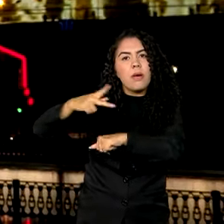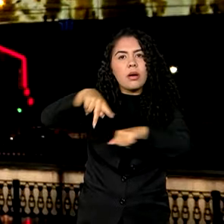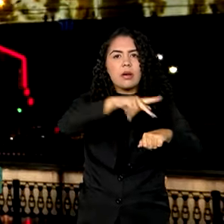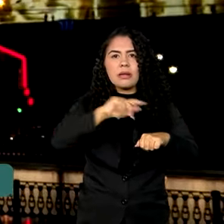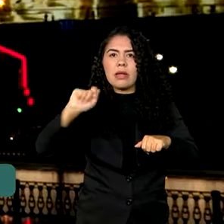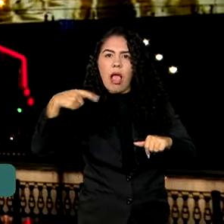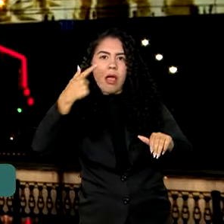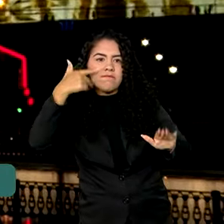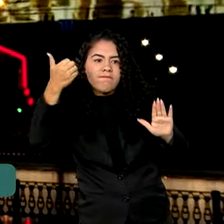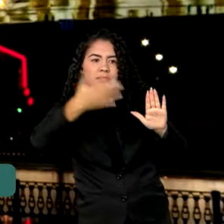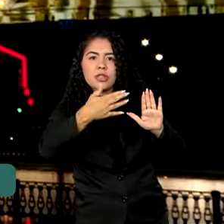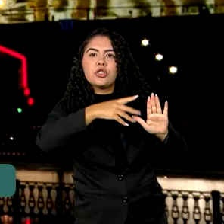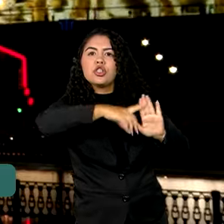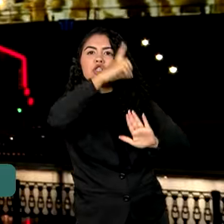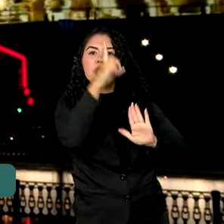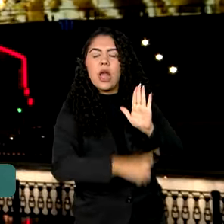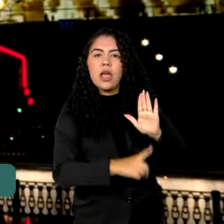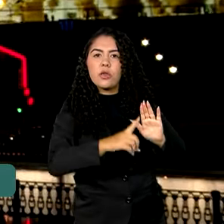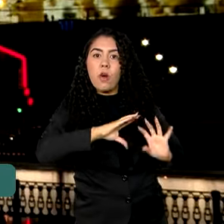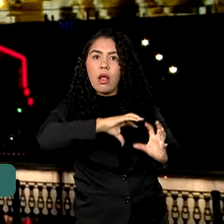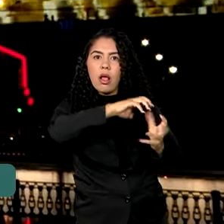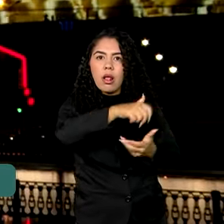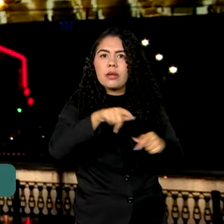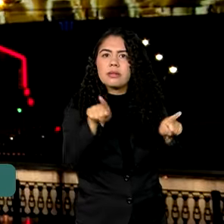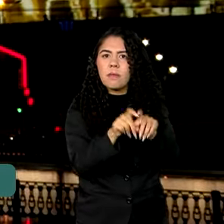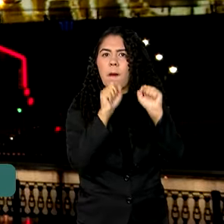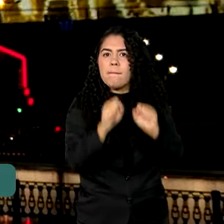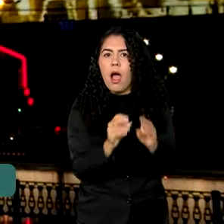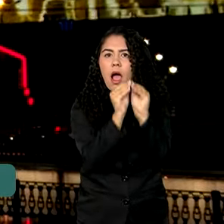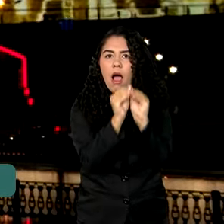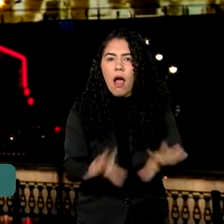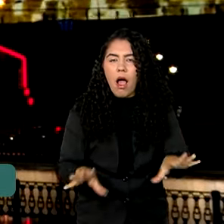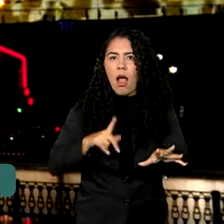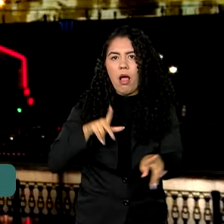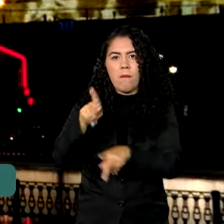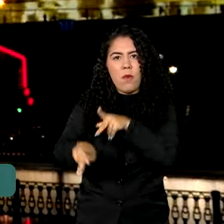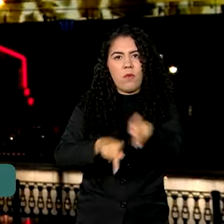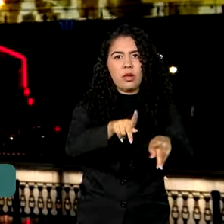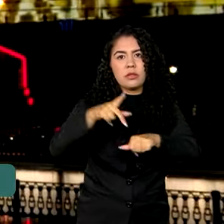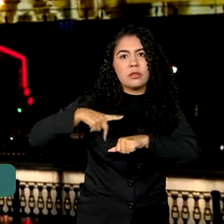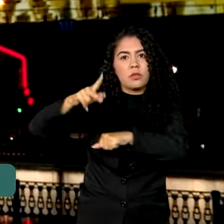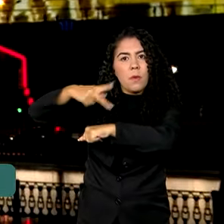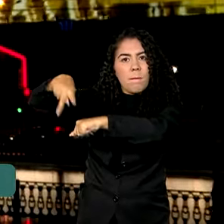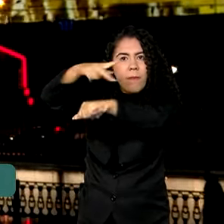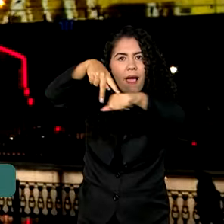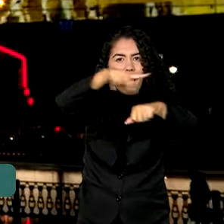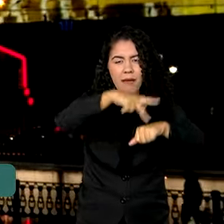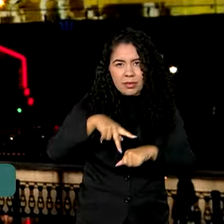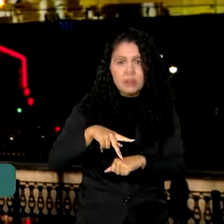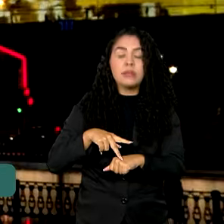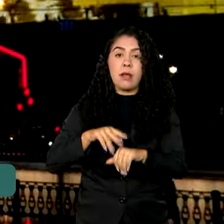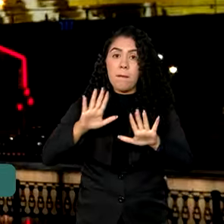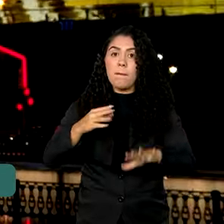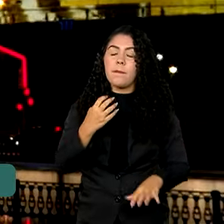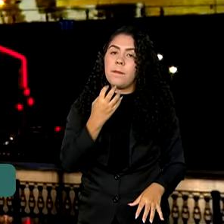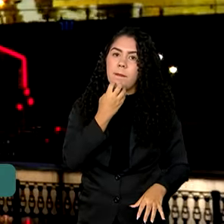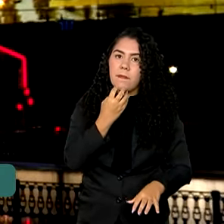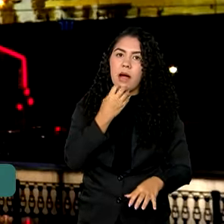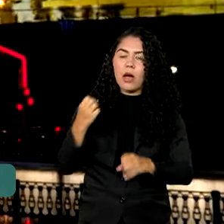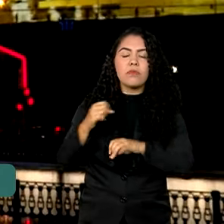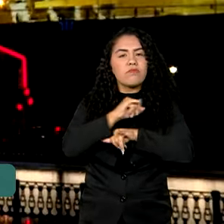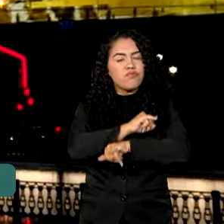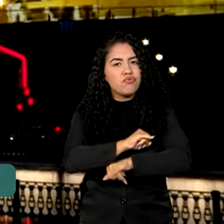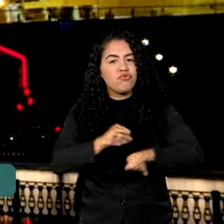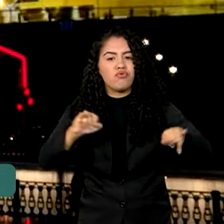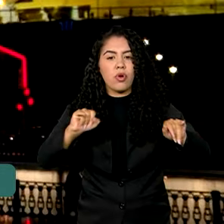direito internacional e causam danos ilegítimos às populações dos países afetados. Mauro Vieira também